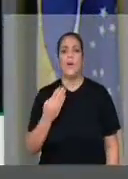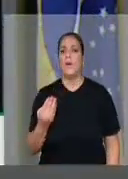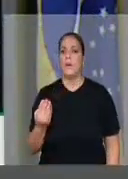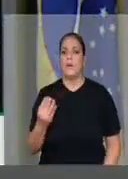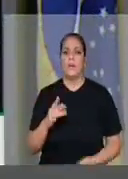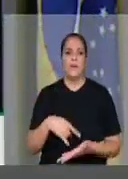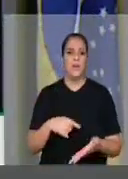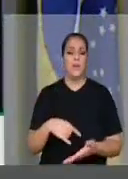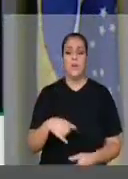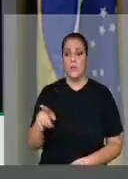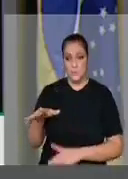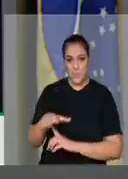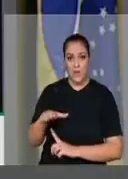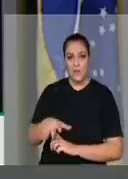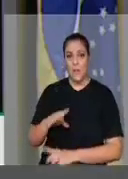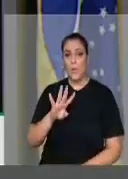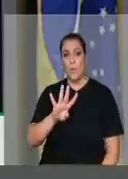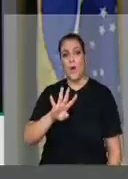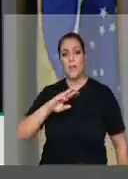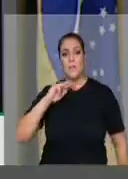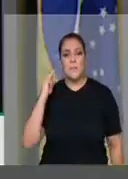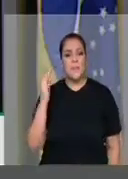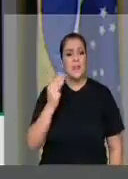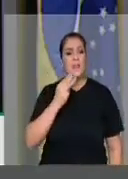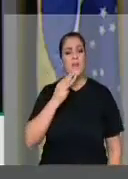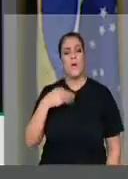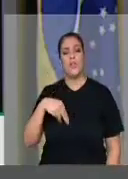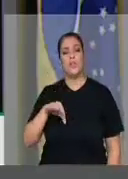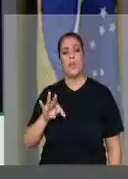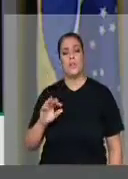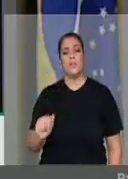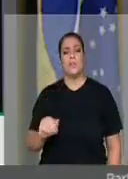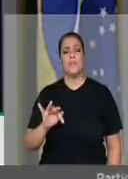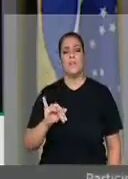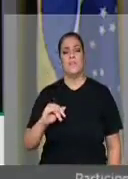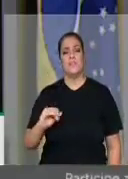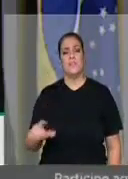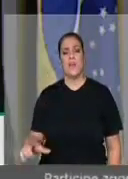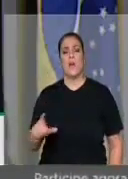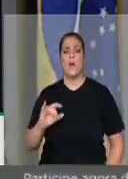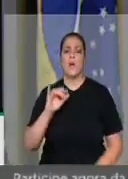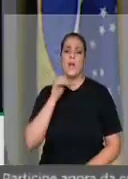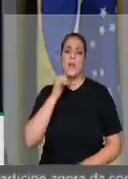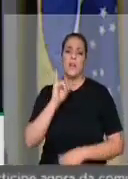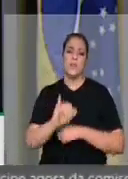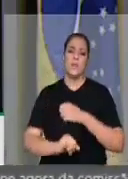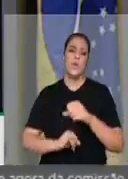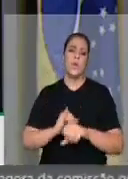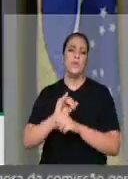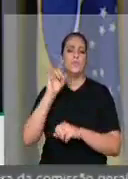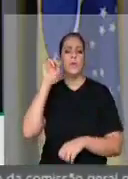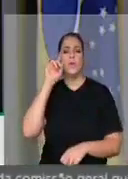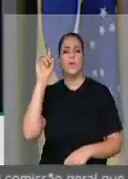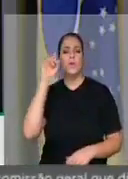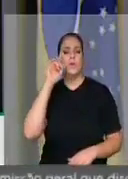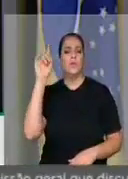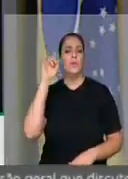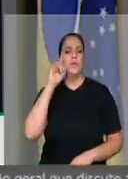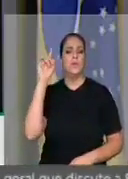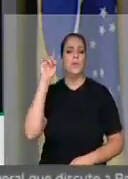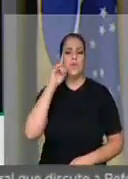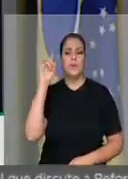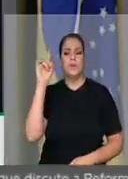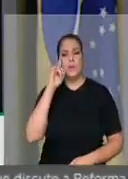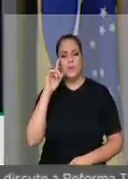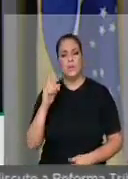Paraná, são 4 milhões de notas fiscais eletrônicas por dia, fora as notas e a microempresa que